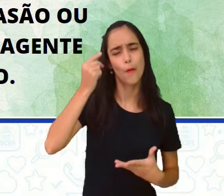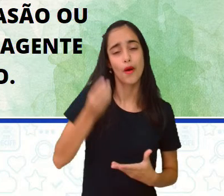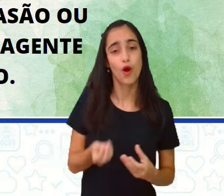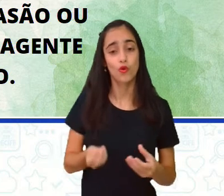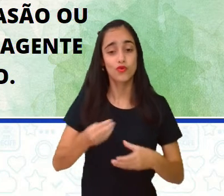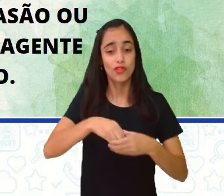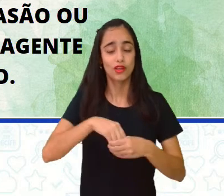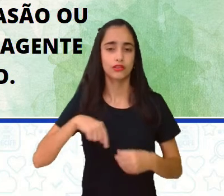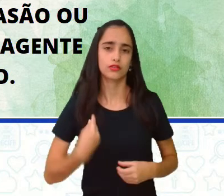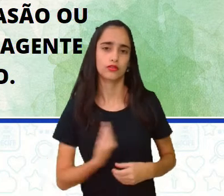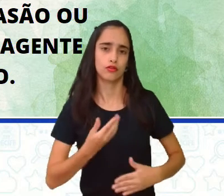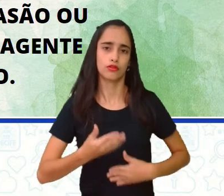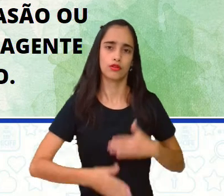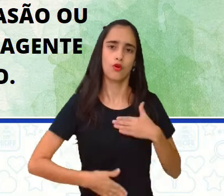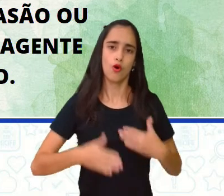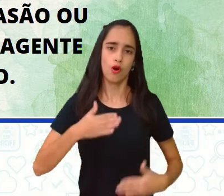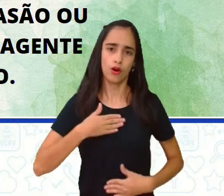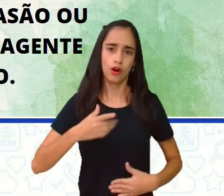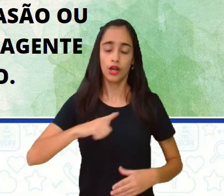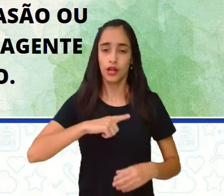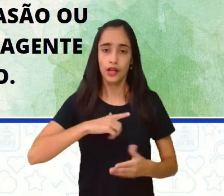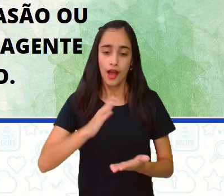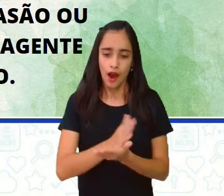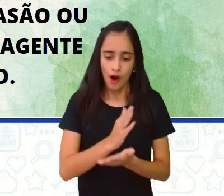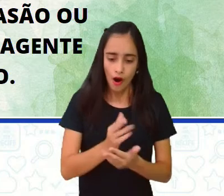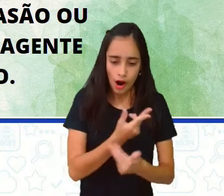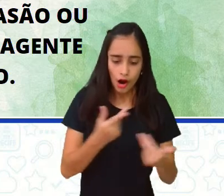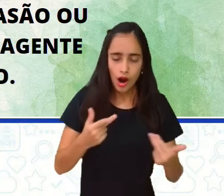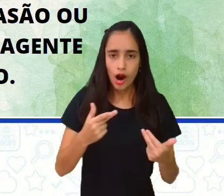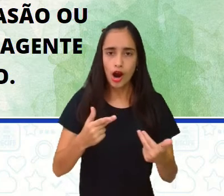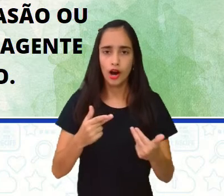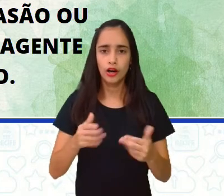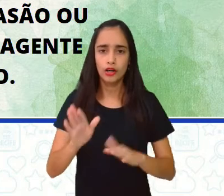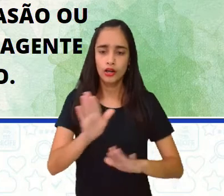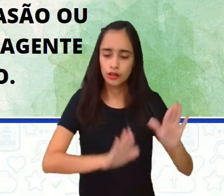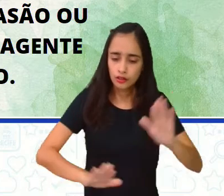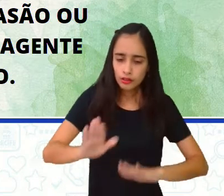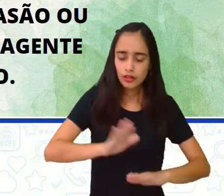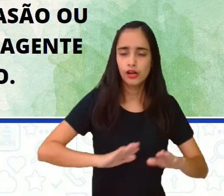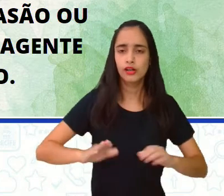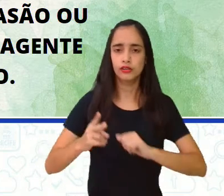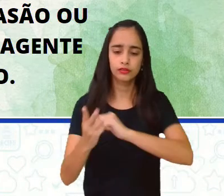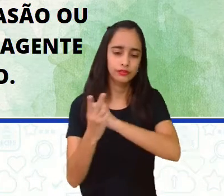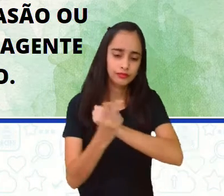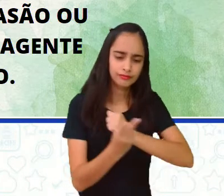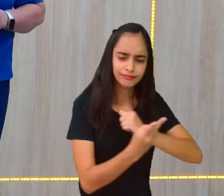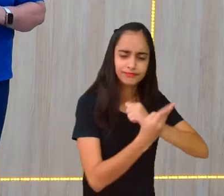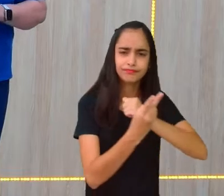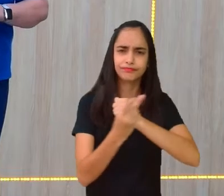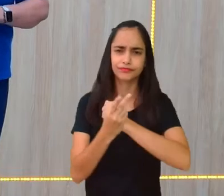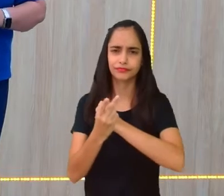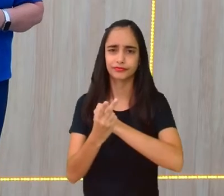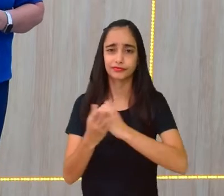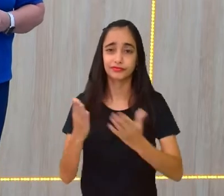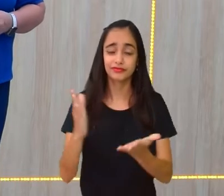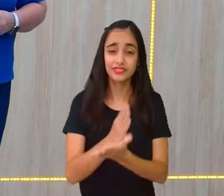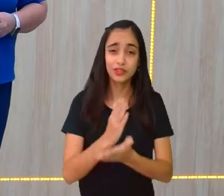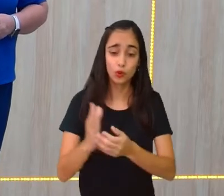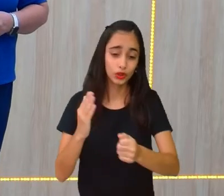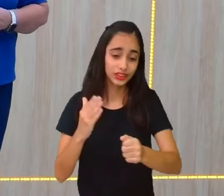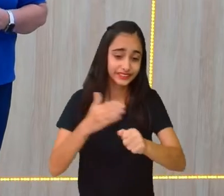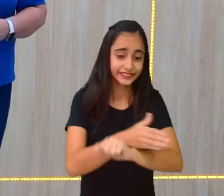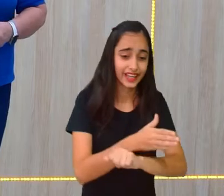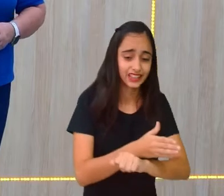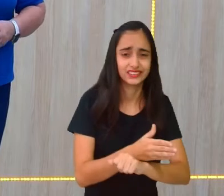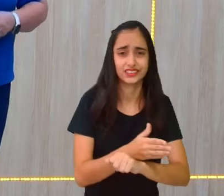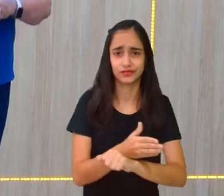produzindo substâncias para combater a invasão ou a infecção de um agente infeccioso. Então, a febre, gente,